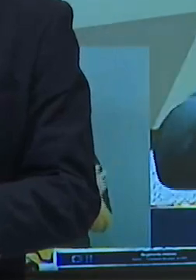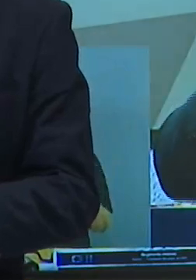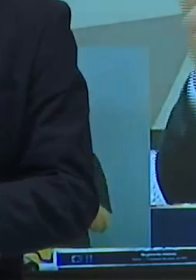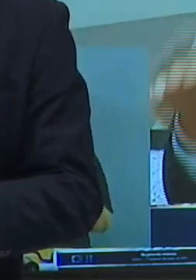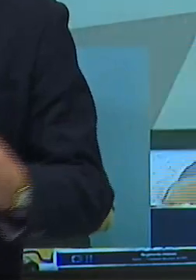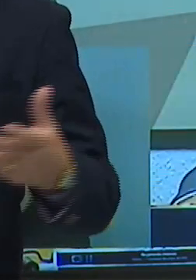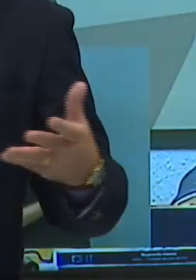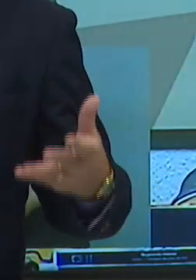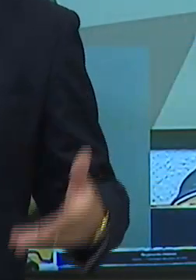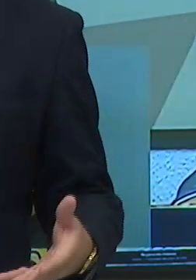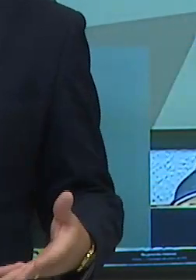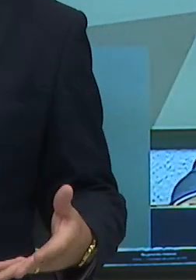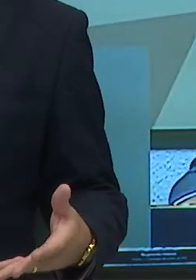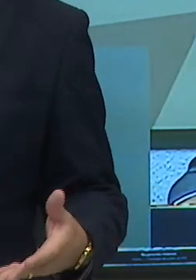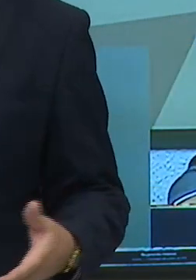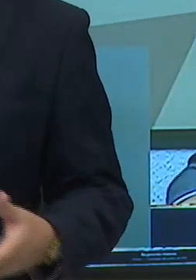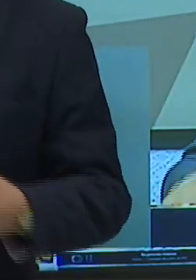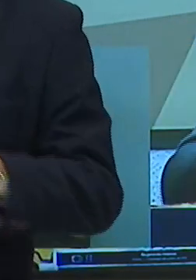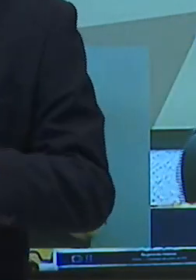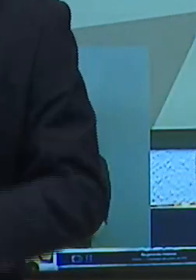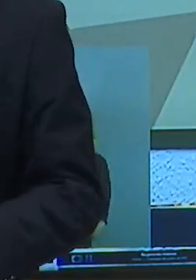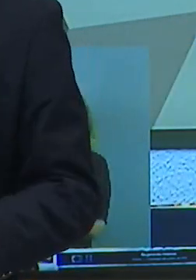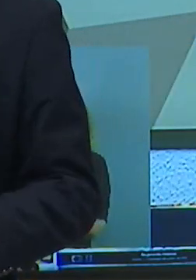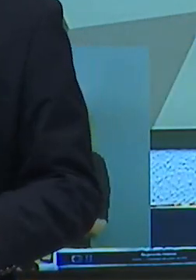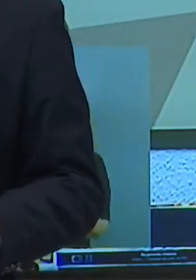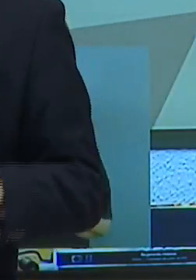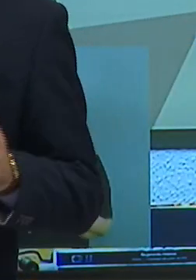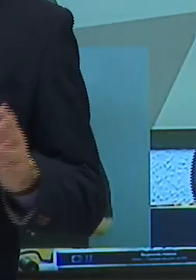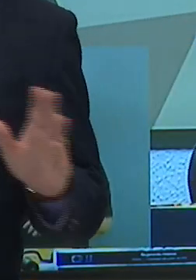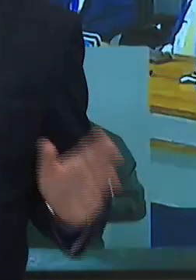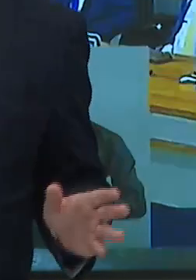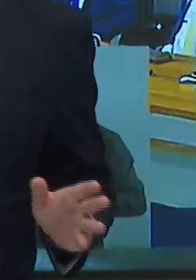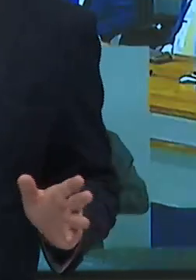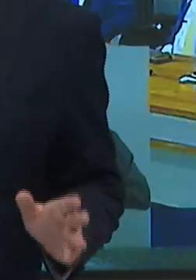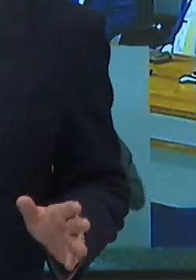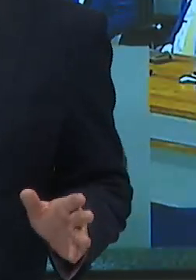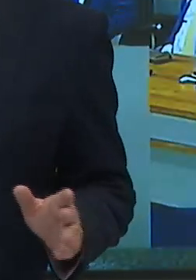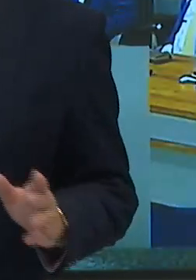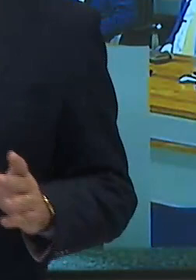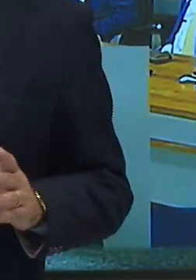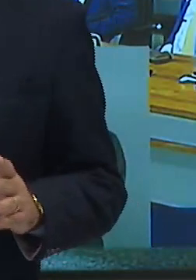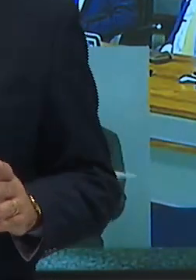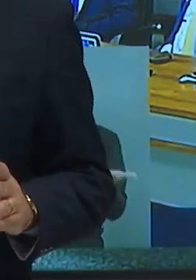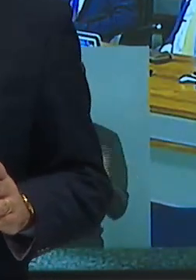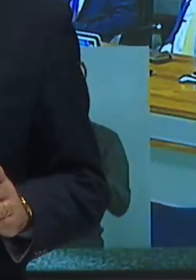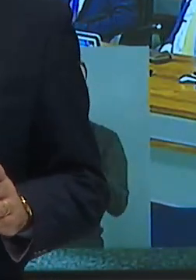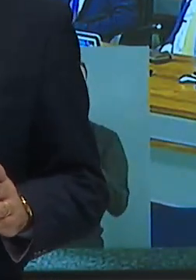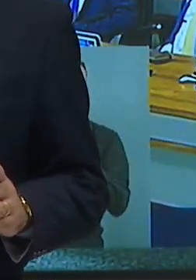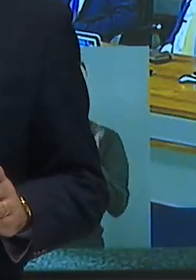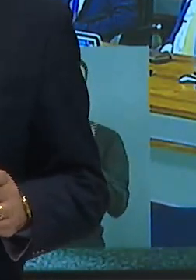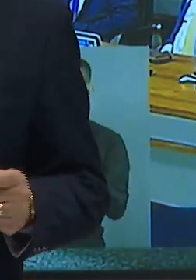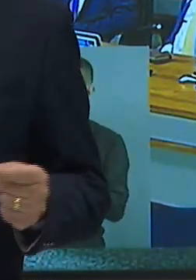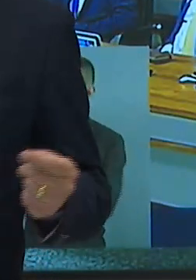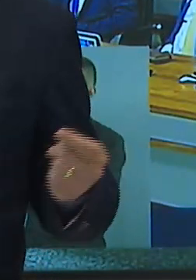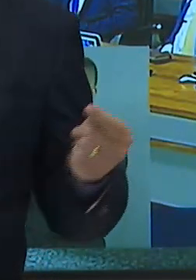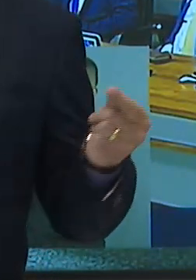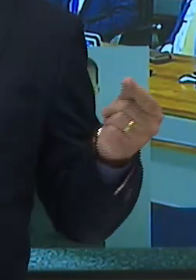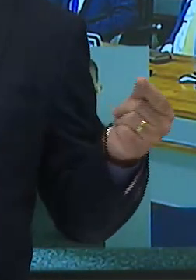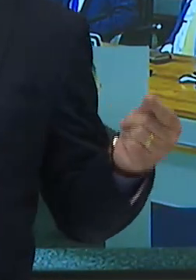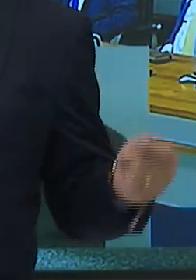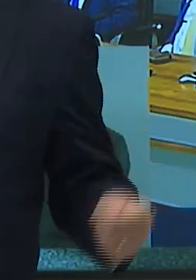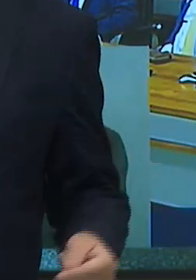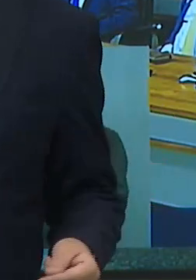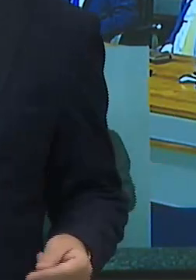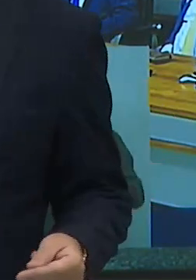tese, e o Congresso quer transformar isso em lei. Dizem que o caminho está errado, que não deveria ser um projeto de lei, devia ser